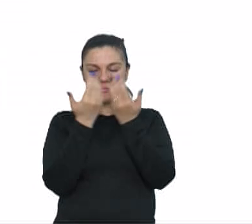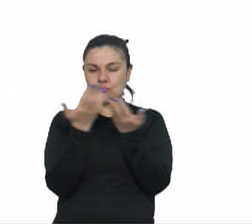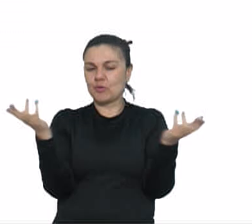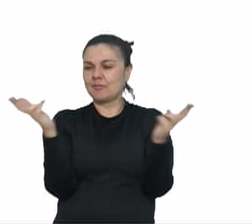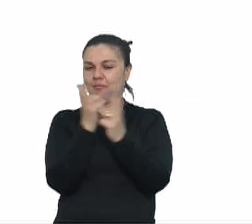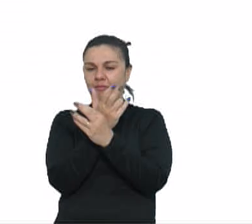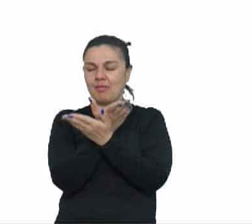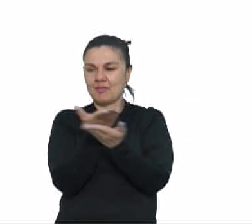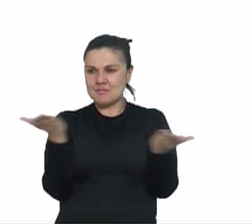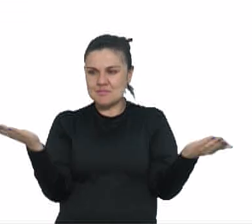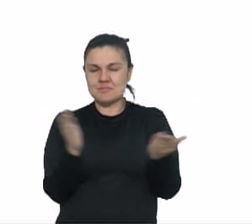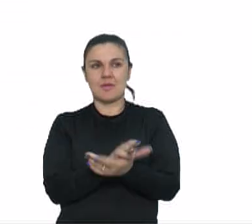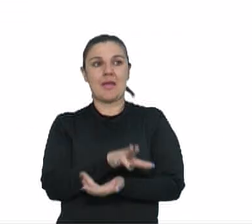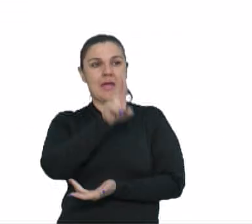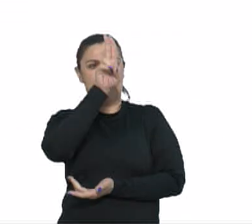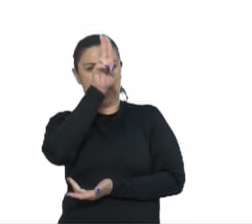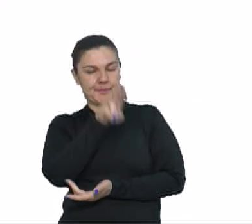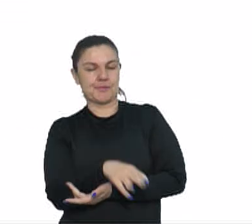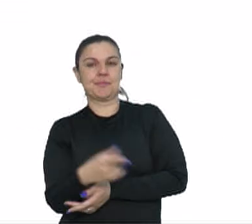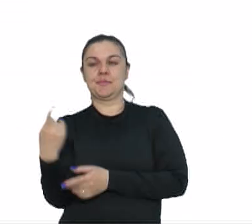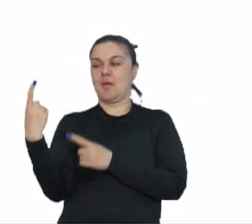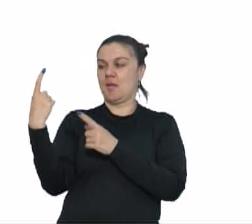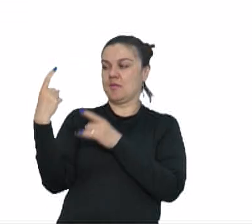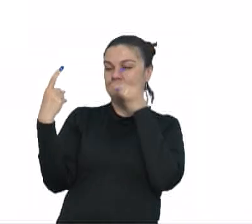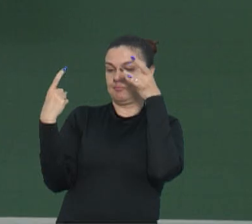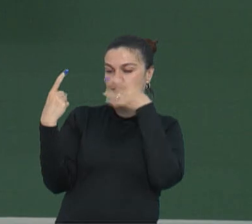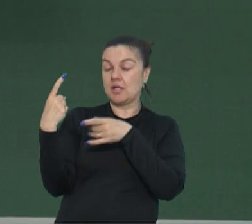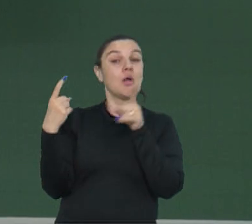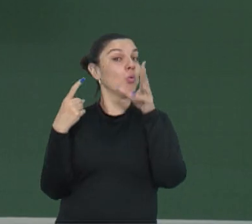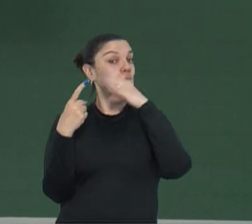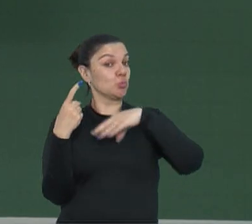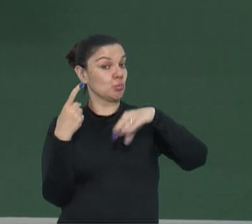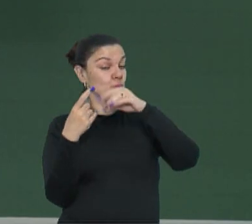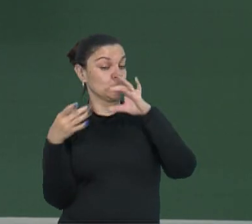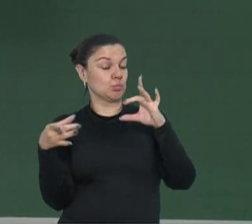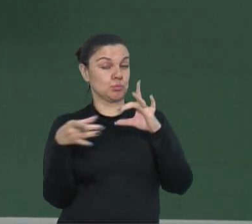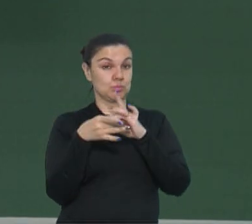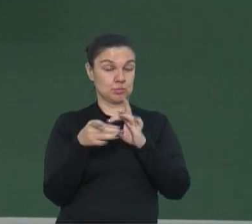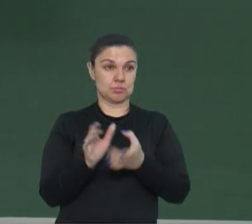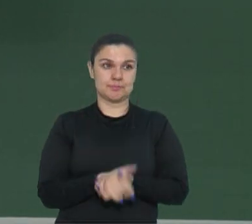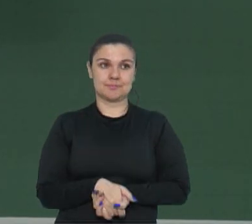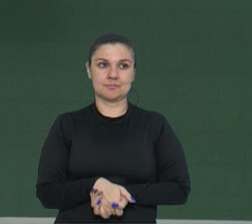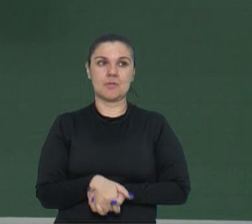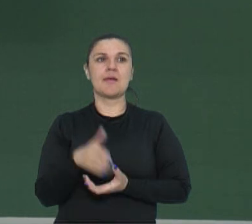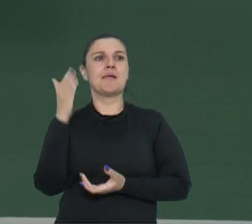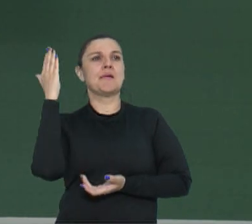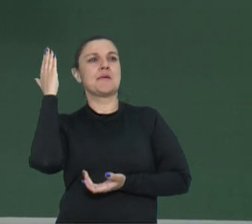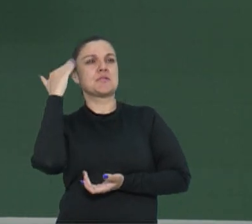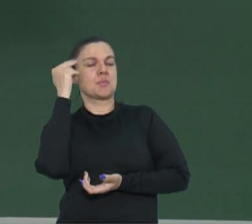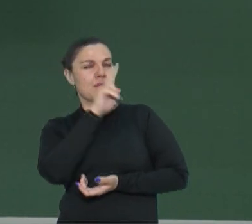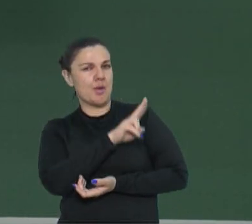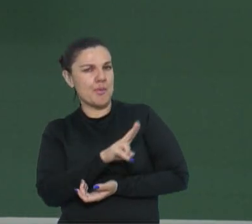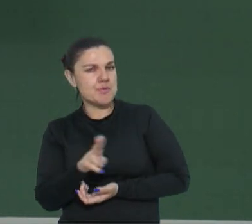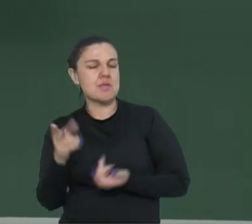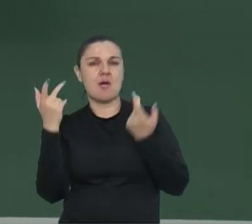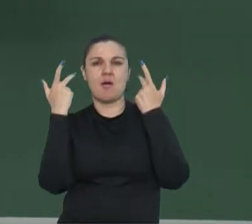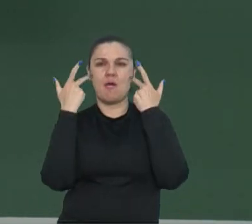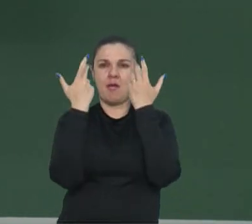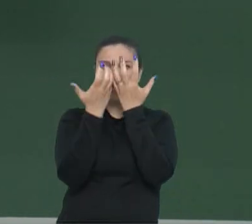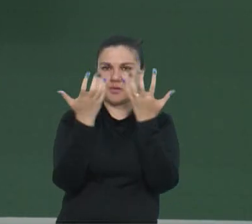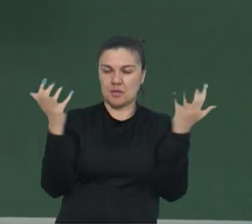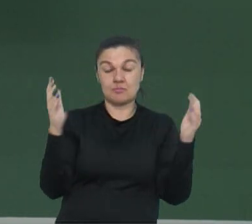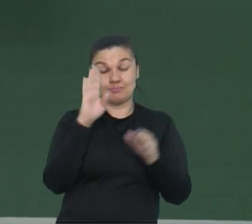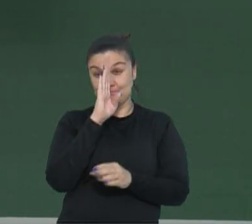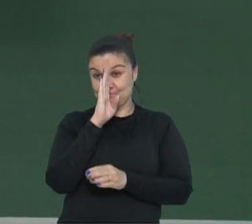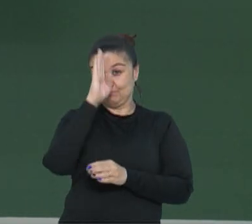trouxe para vocês. Nada é independente, tudo está interligado. Maravilha? Sabedoria no uso dos recursos naturais,